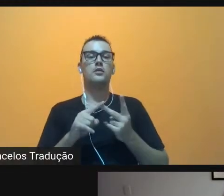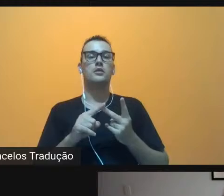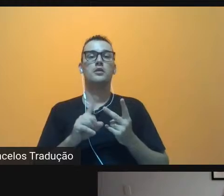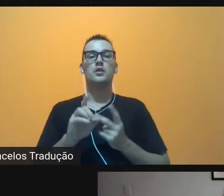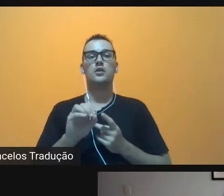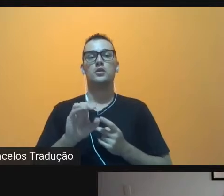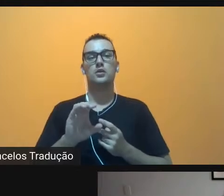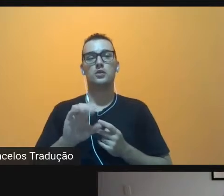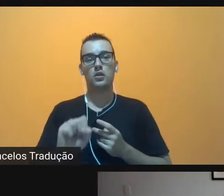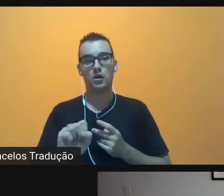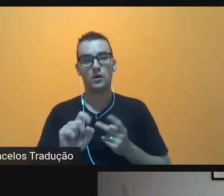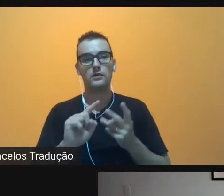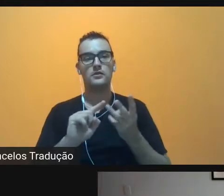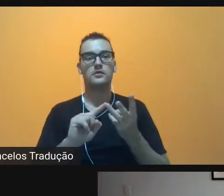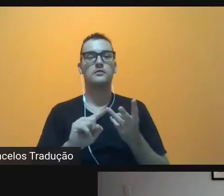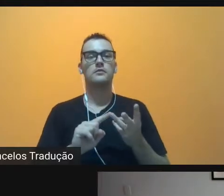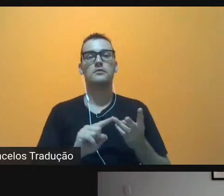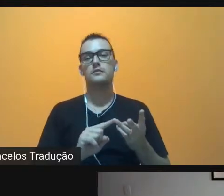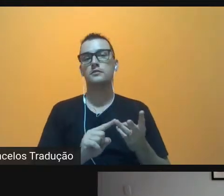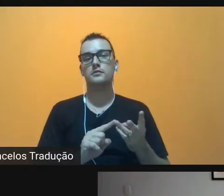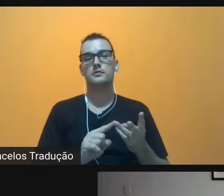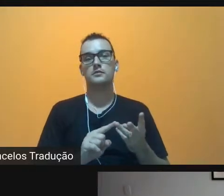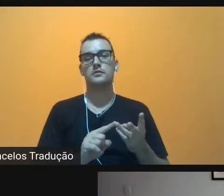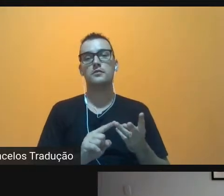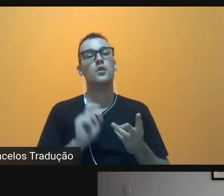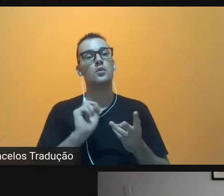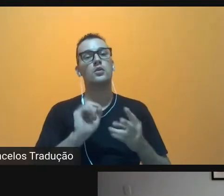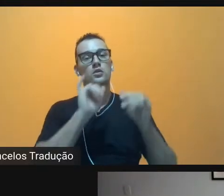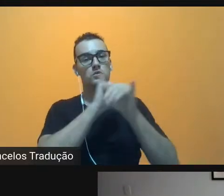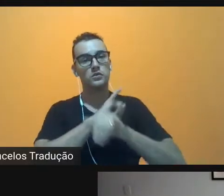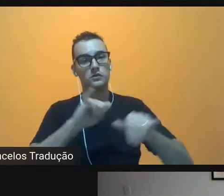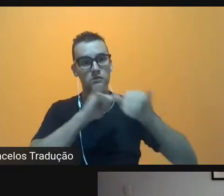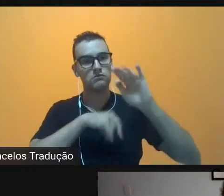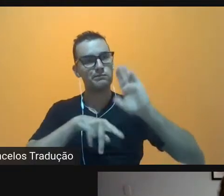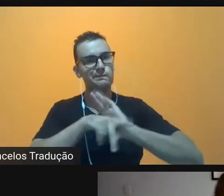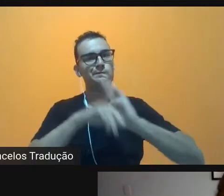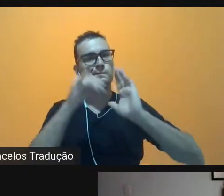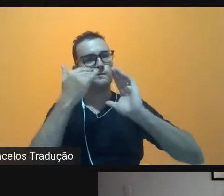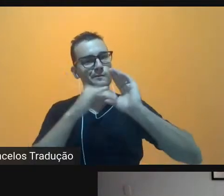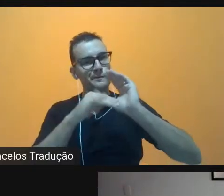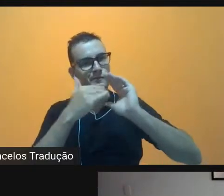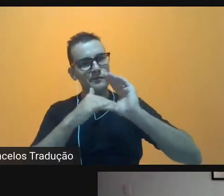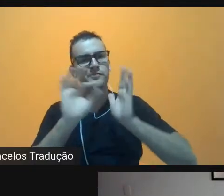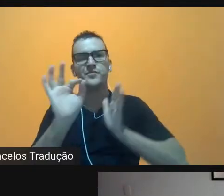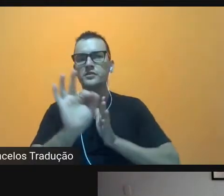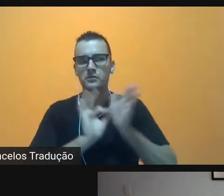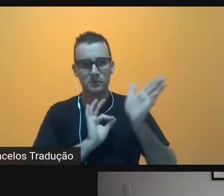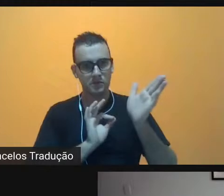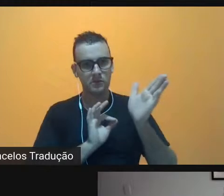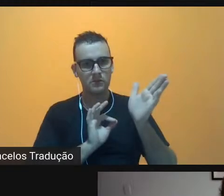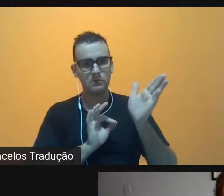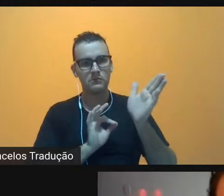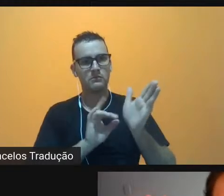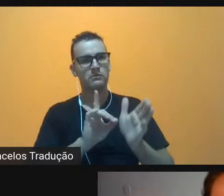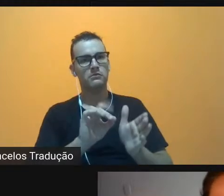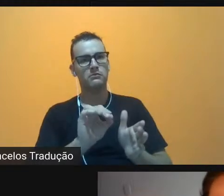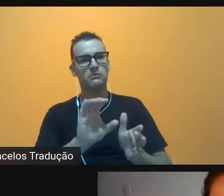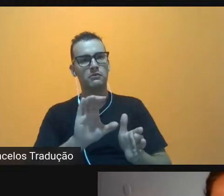Docs, a divulgação foi por e-mail, a inscrição foi via Google Docs,